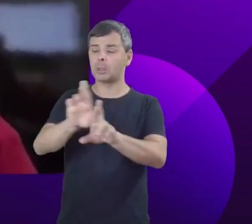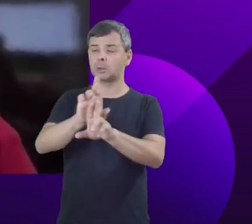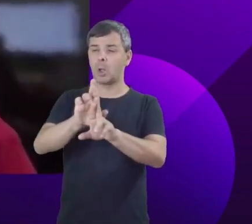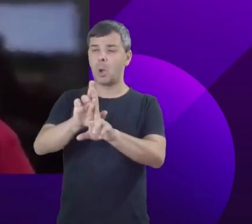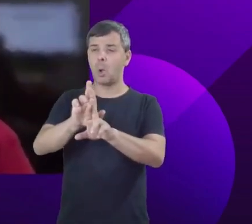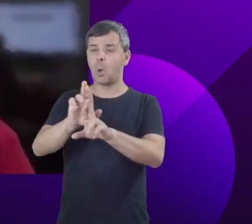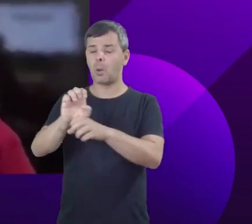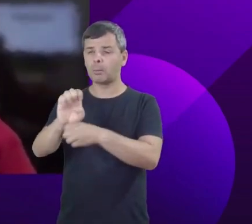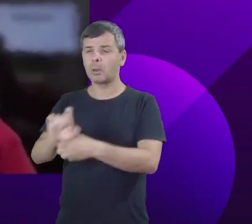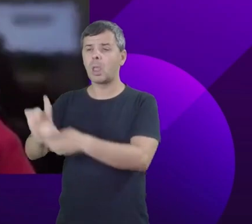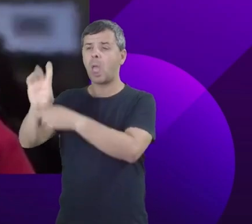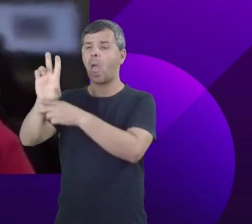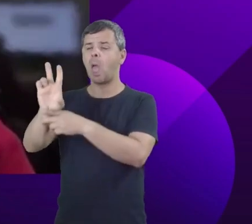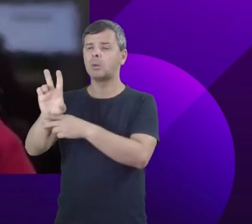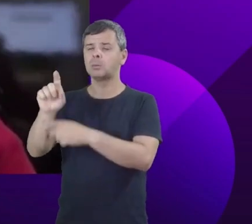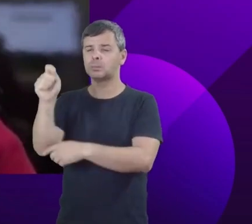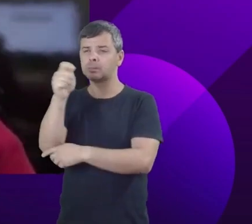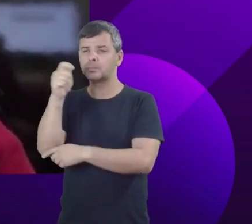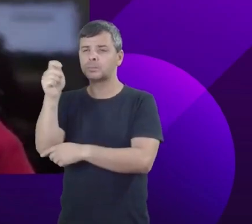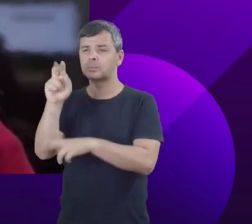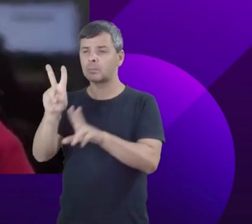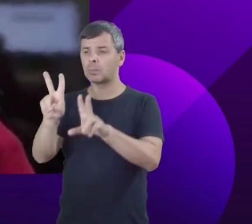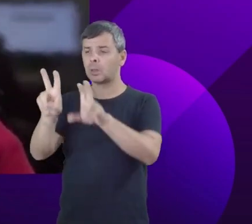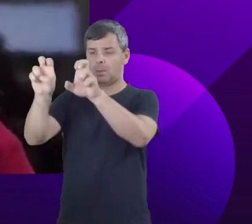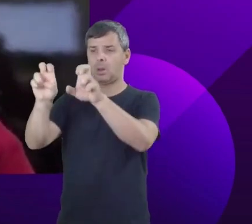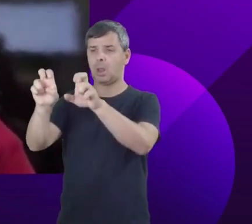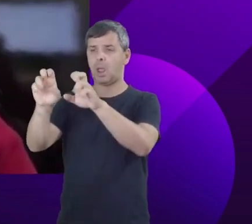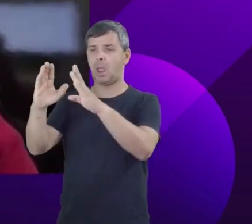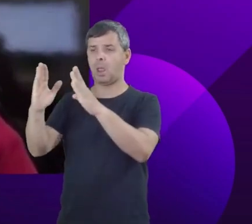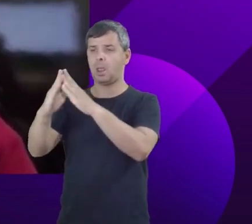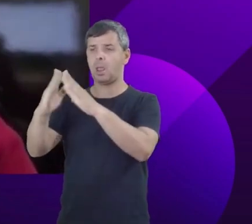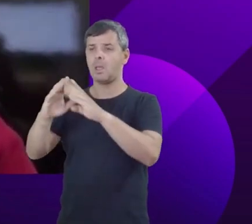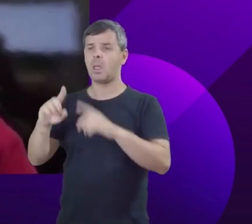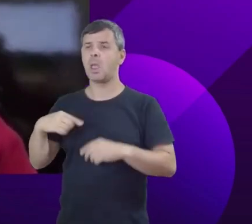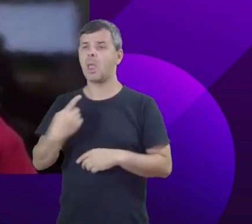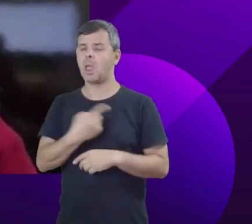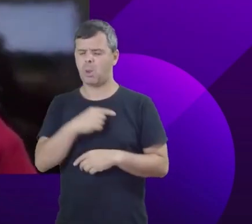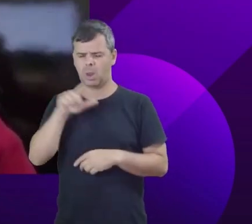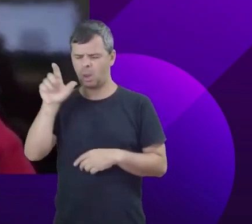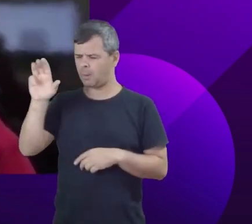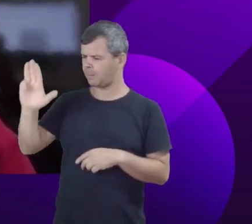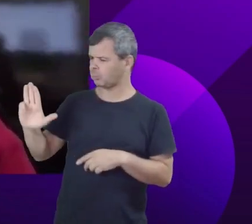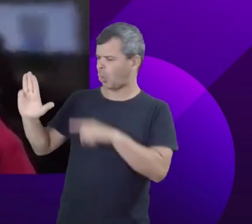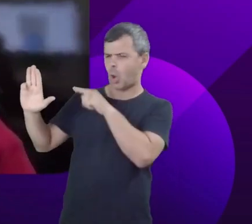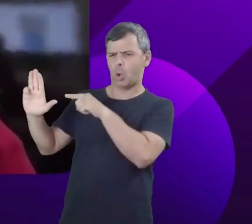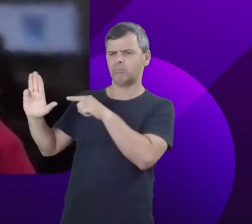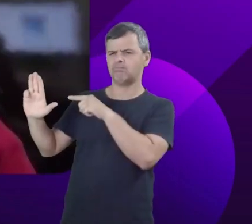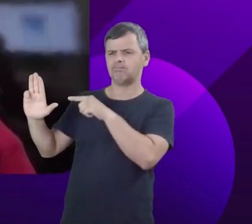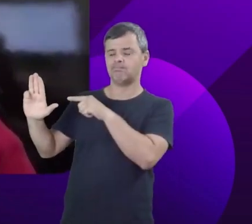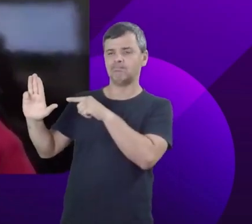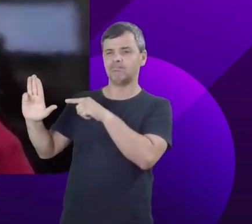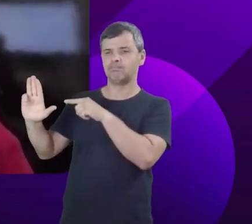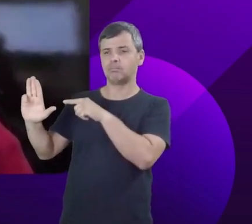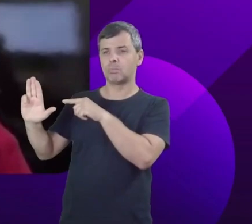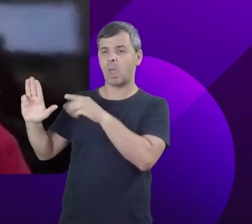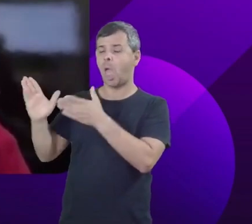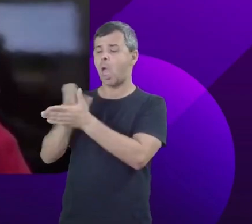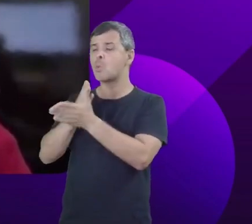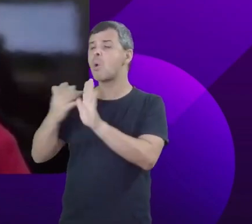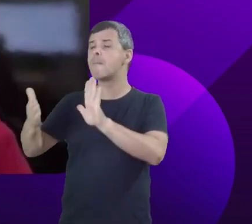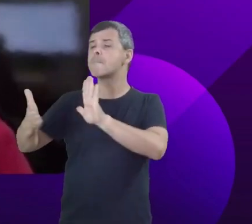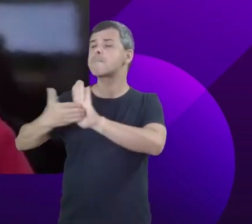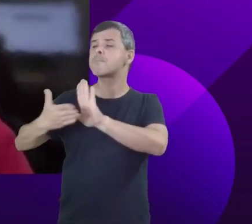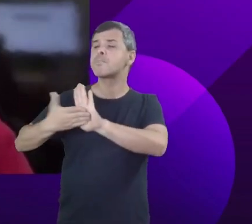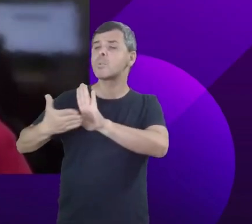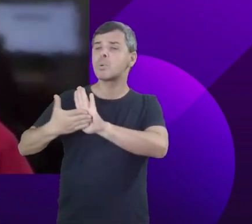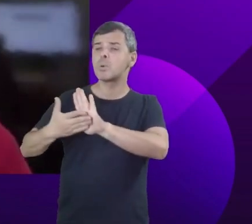Sul, no tema que se refere, né, à habitação. E aí, com ele, né, ele trouxe algumas